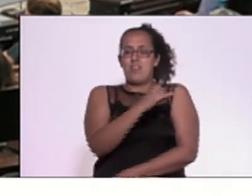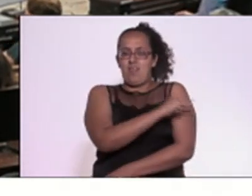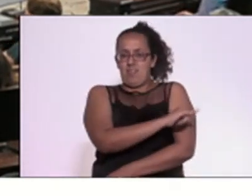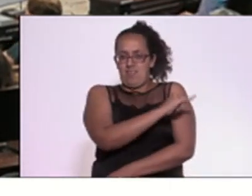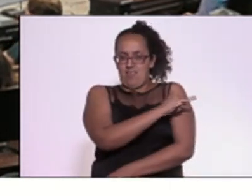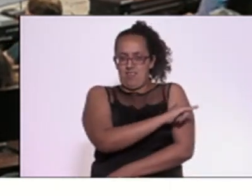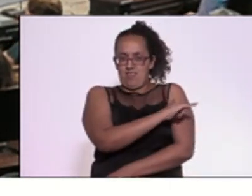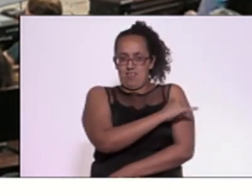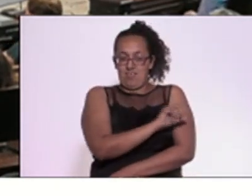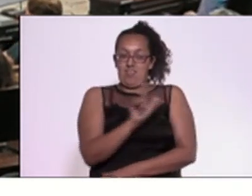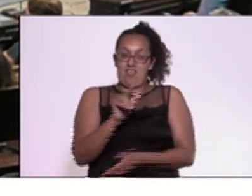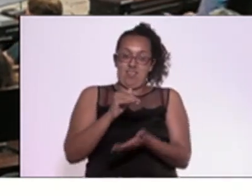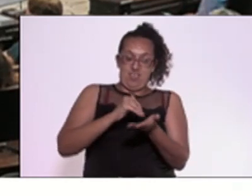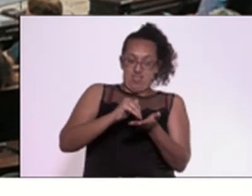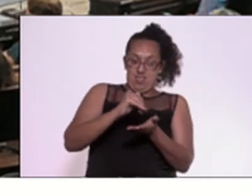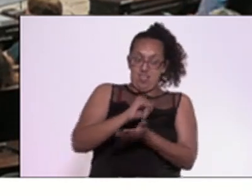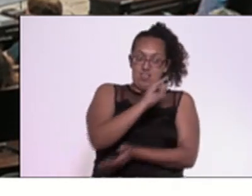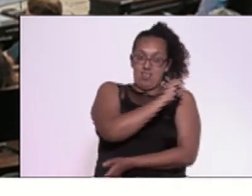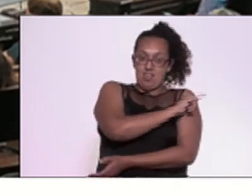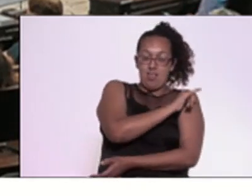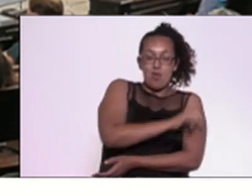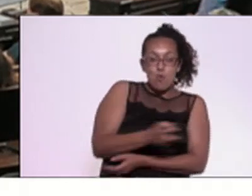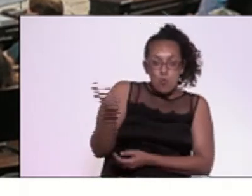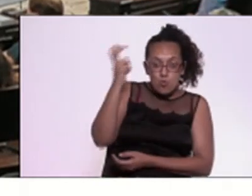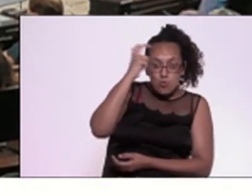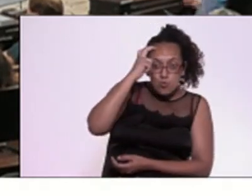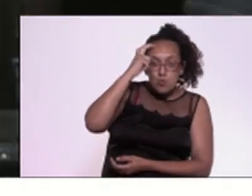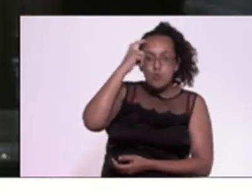pessoas que discutem cultura todos os dias.